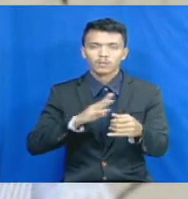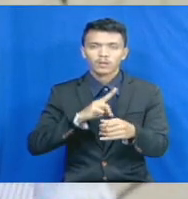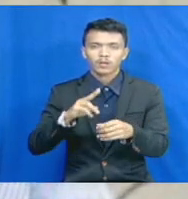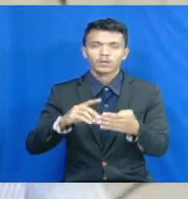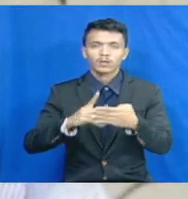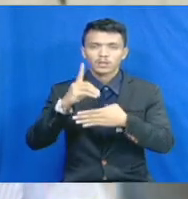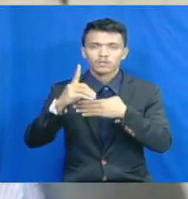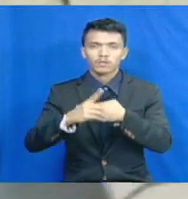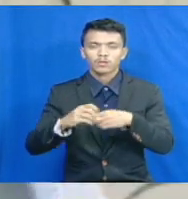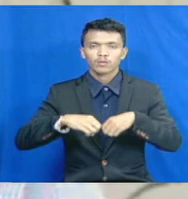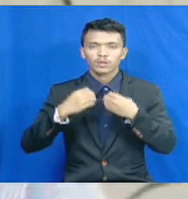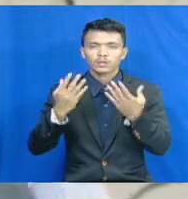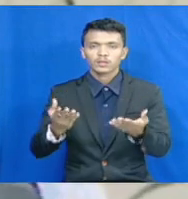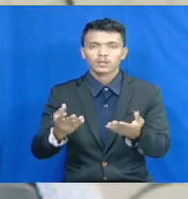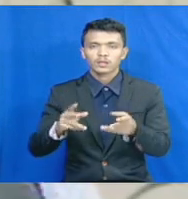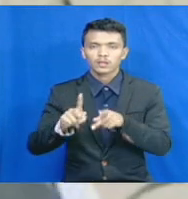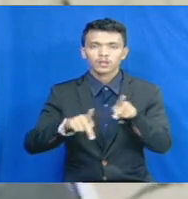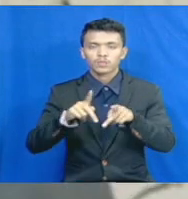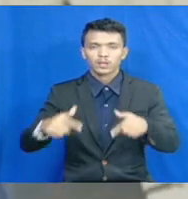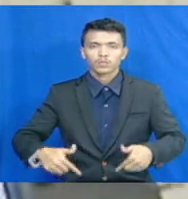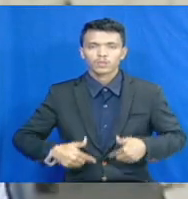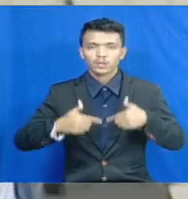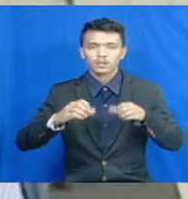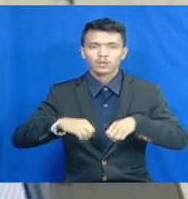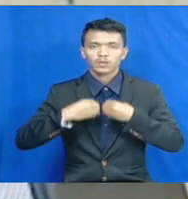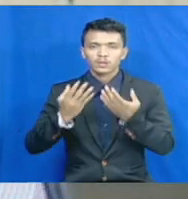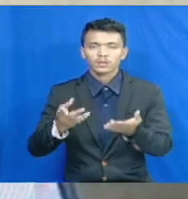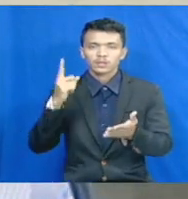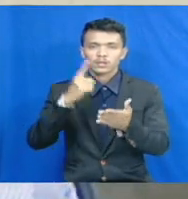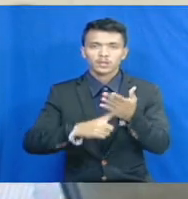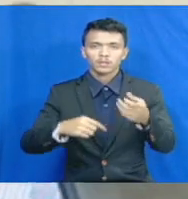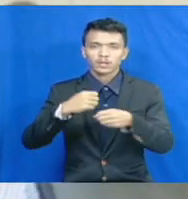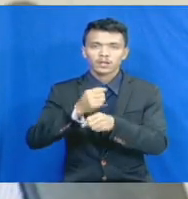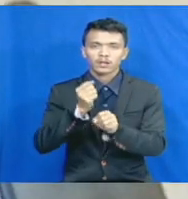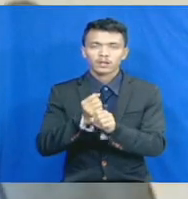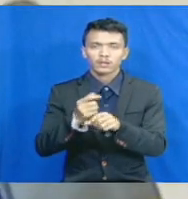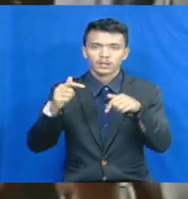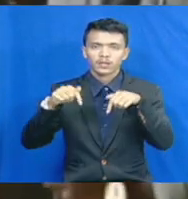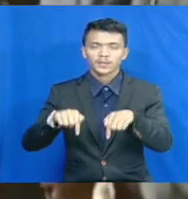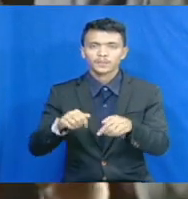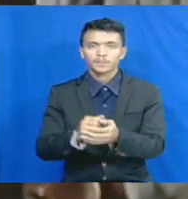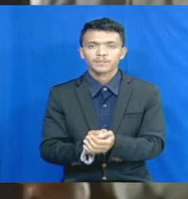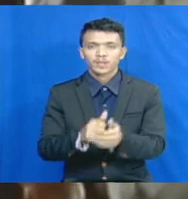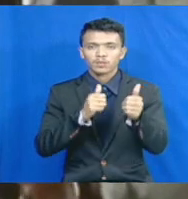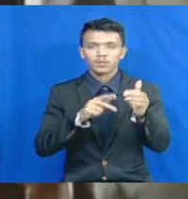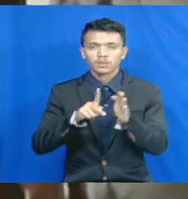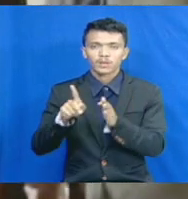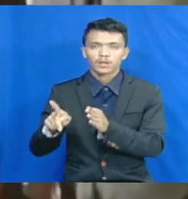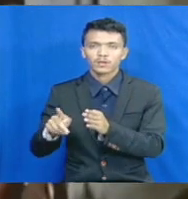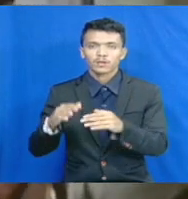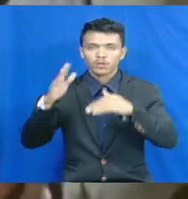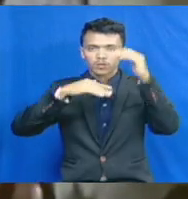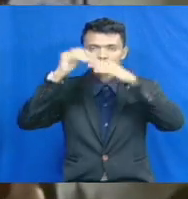de Uinsá e comunidade de Mouros de Uinsá. Sai da loja de Bahala acompanha. Tuir plano,